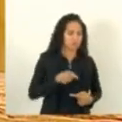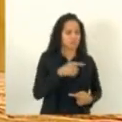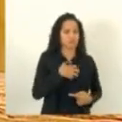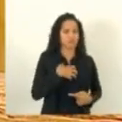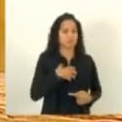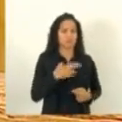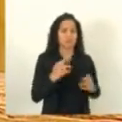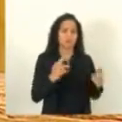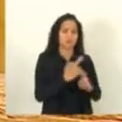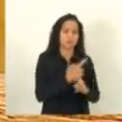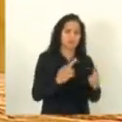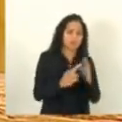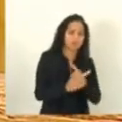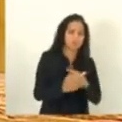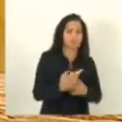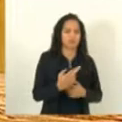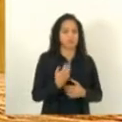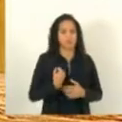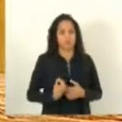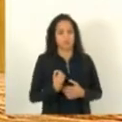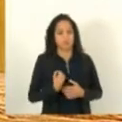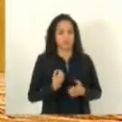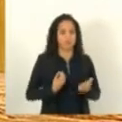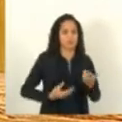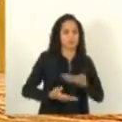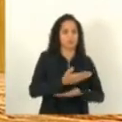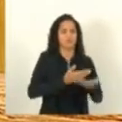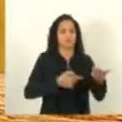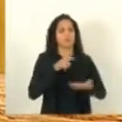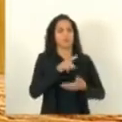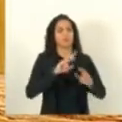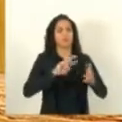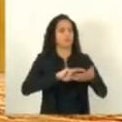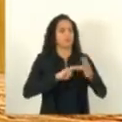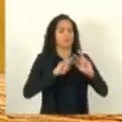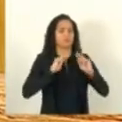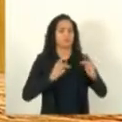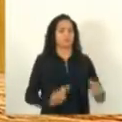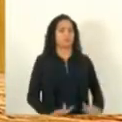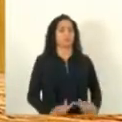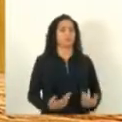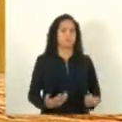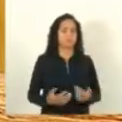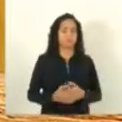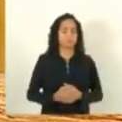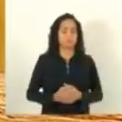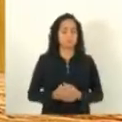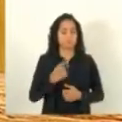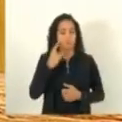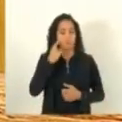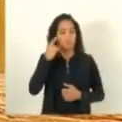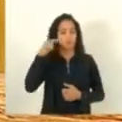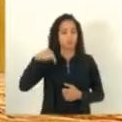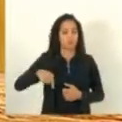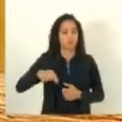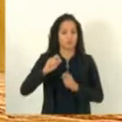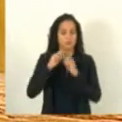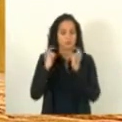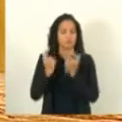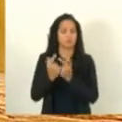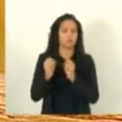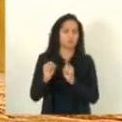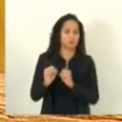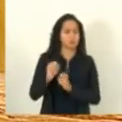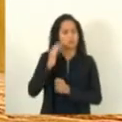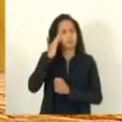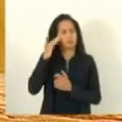como ele vive com o outro. Então, é preciso que as pessoas pensem, e eu acho que essa casa ela pode